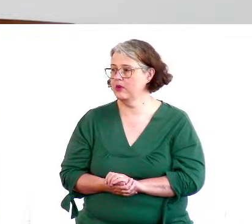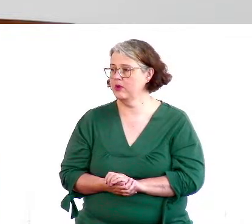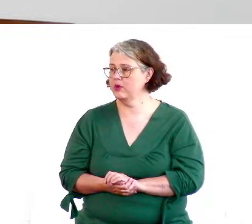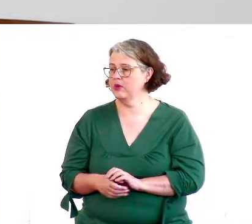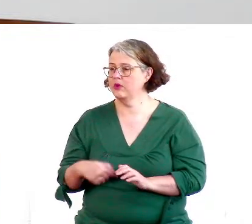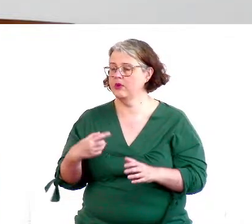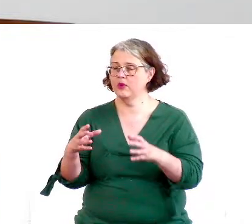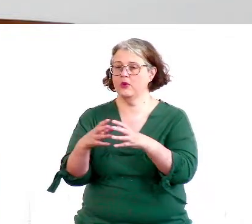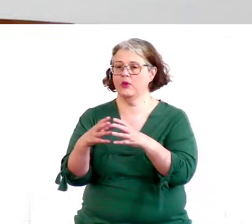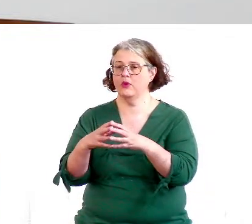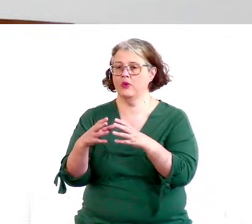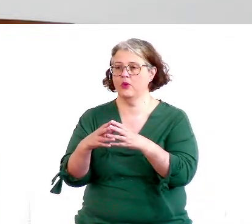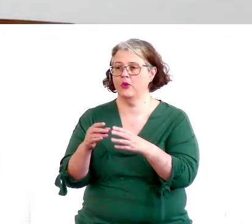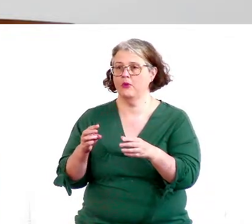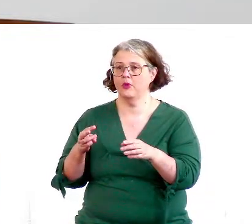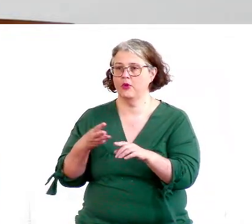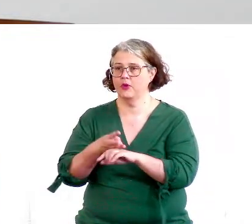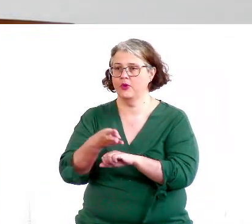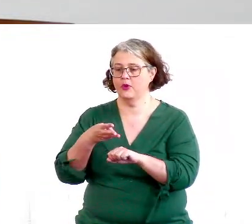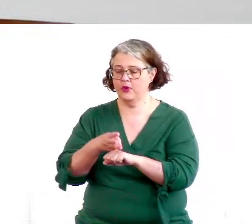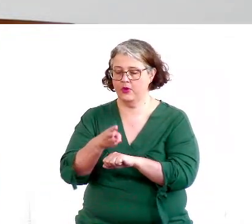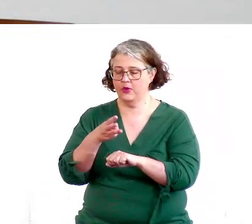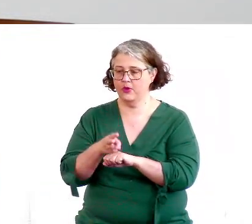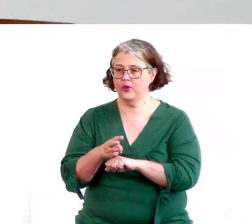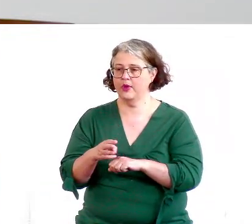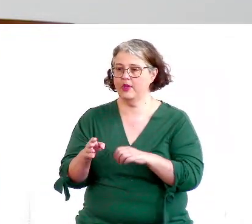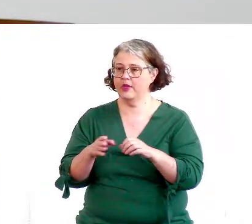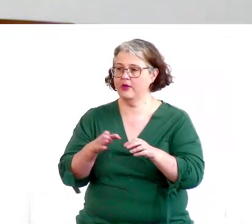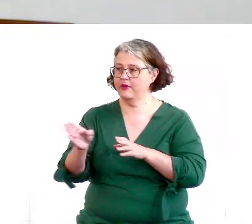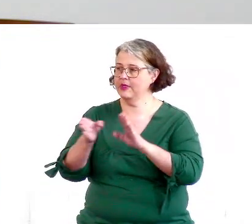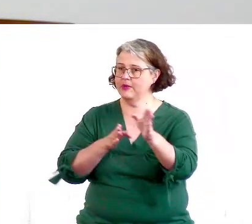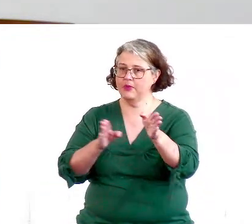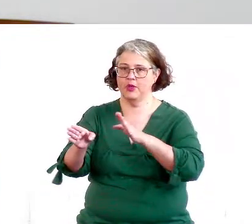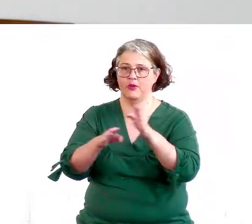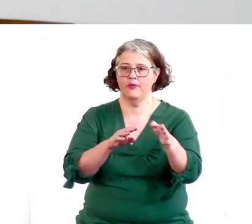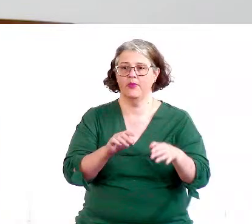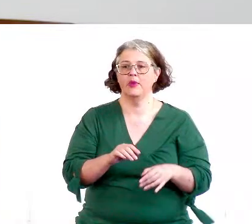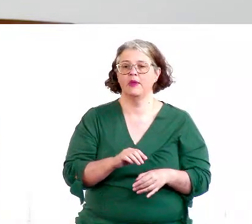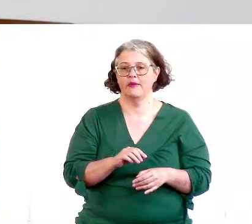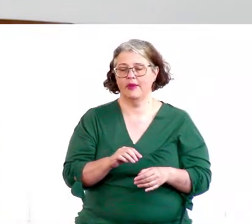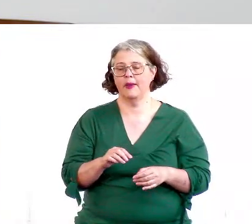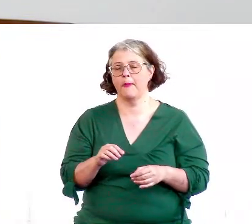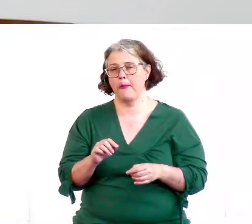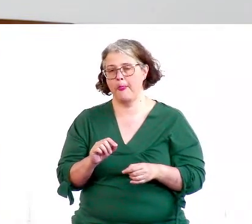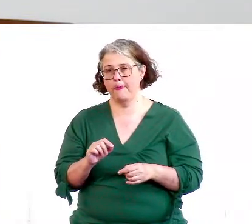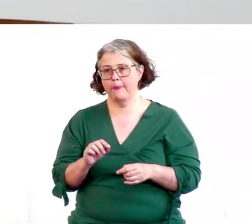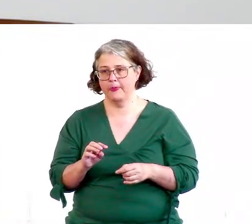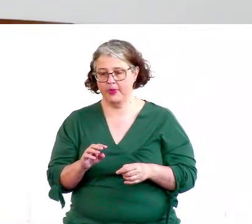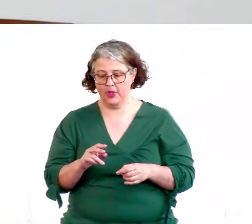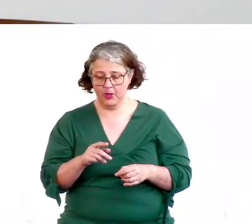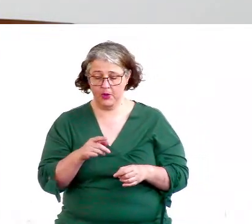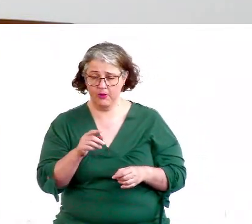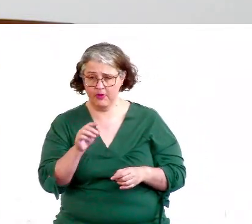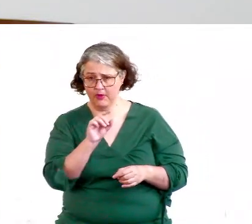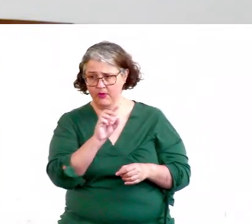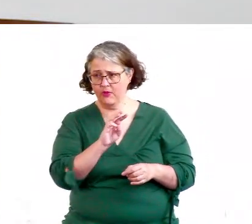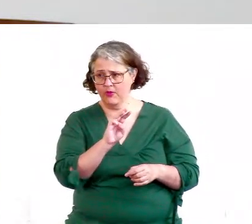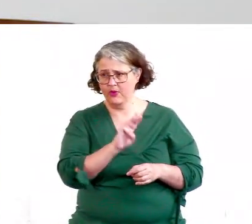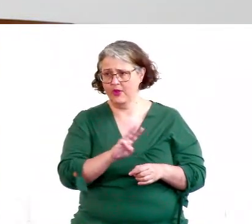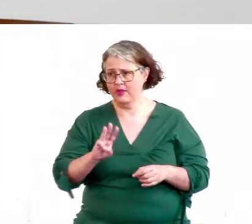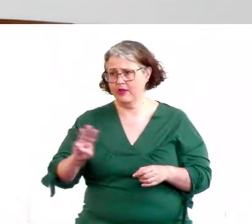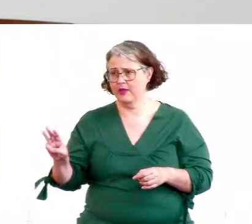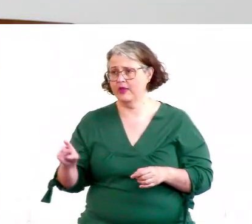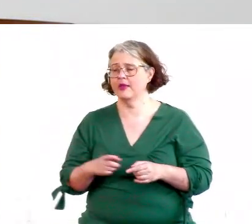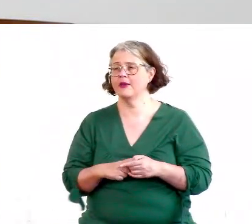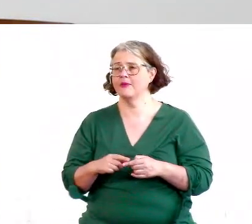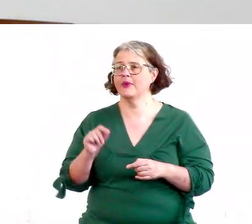nossos grupos de WhatsApp, já perceberão um link do Google Forms para fazerem a indicação, as